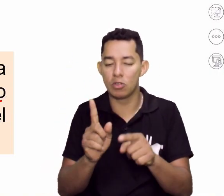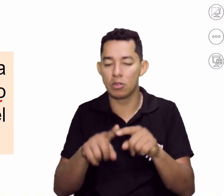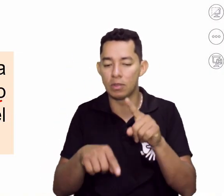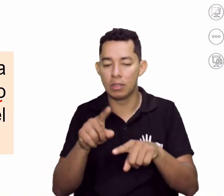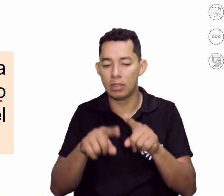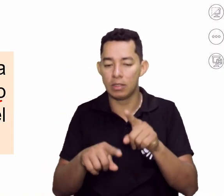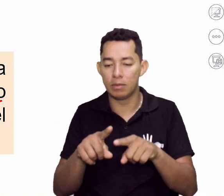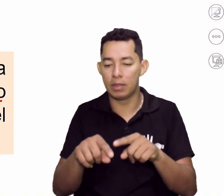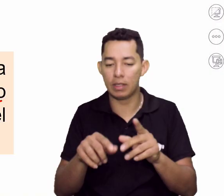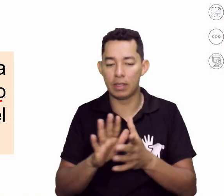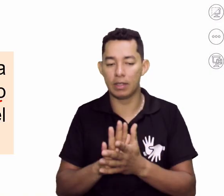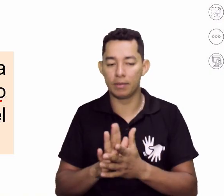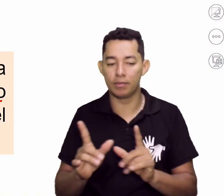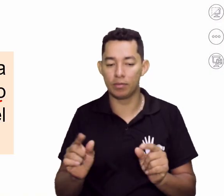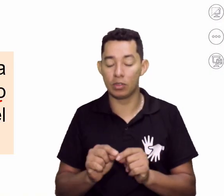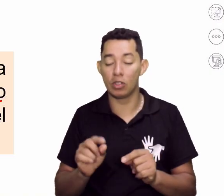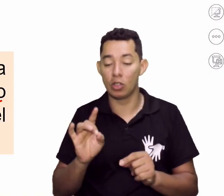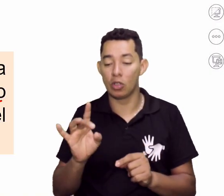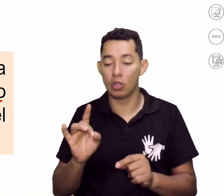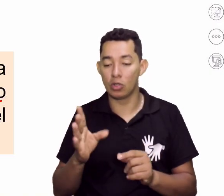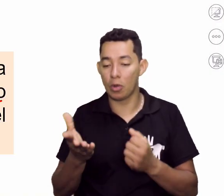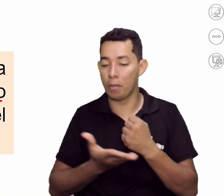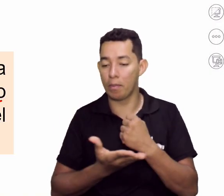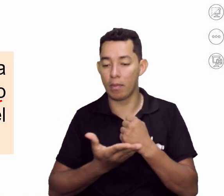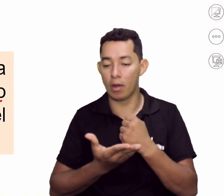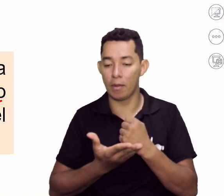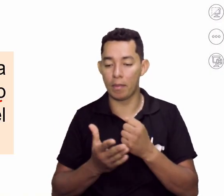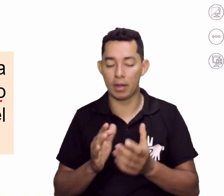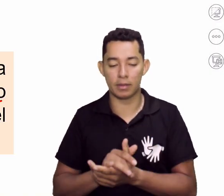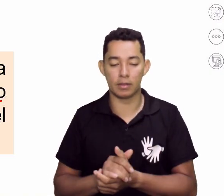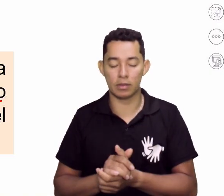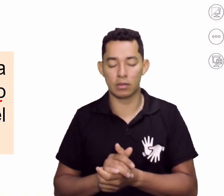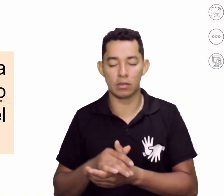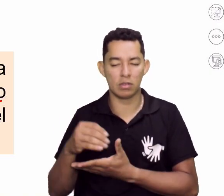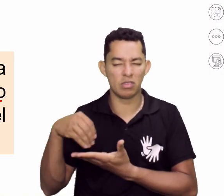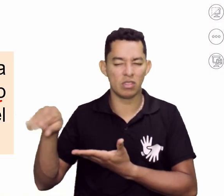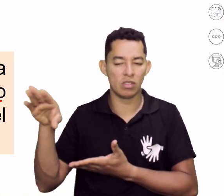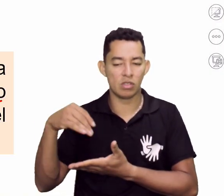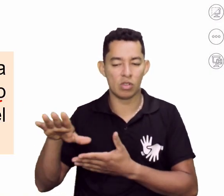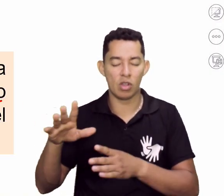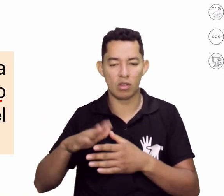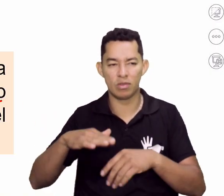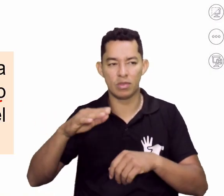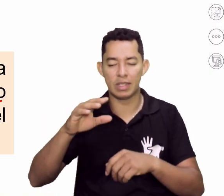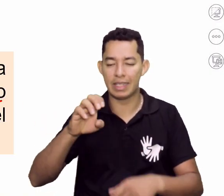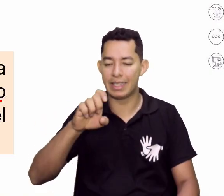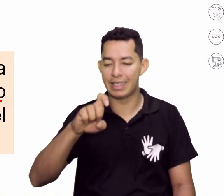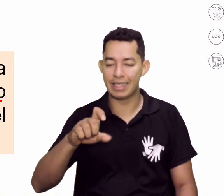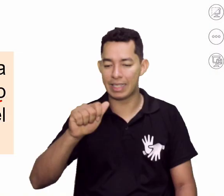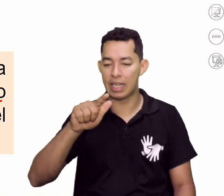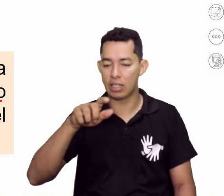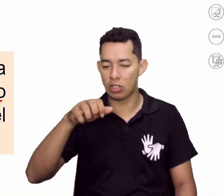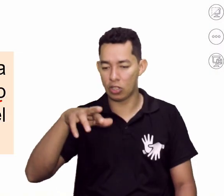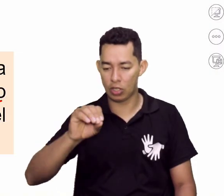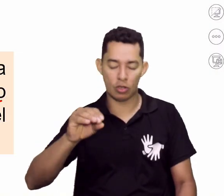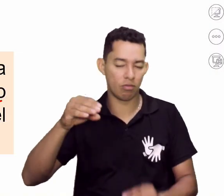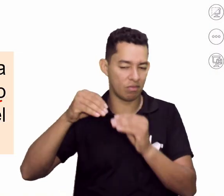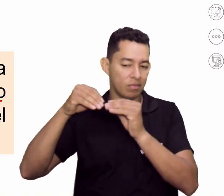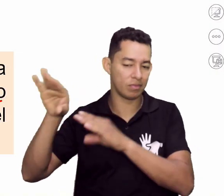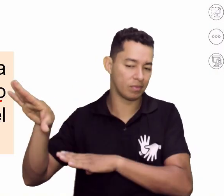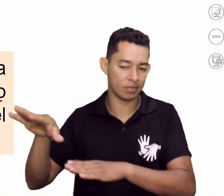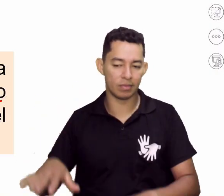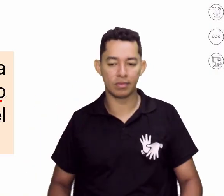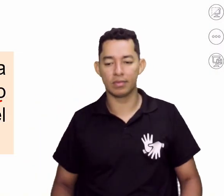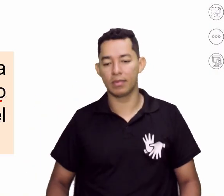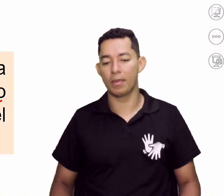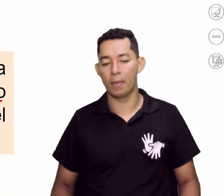seu nível essencial e descartando as futilidades. Olha aí, gente, é